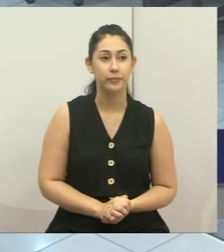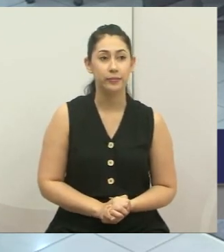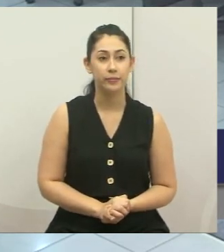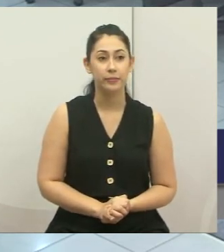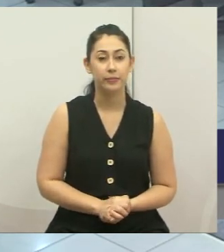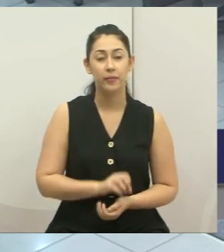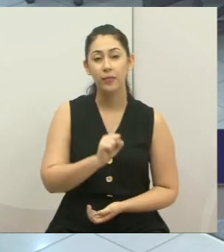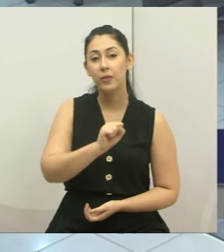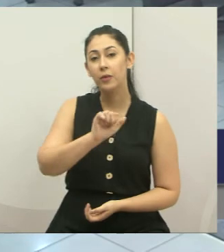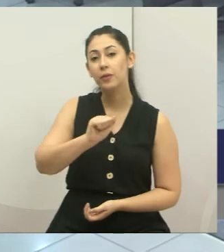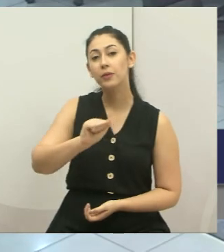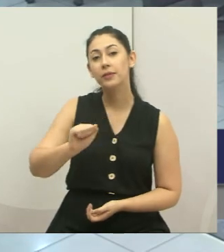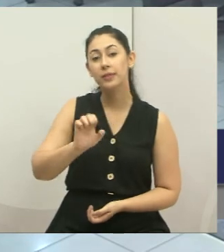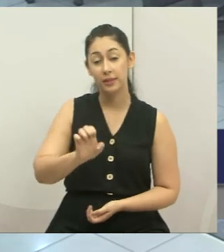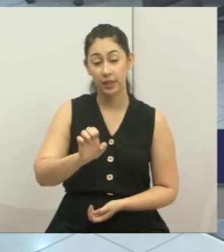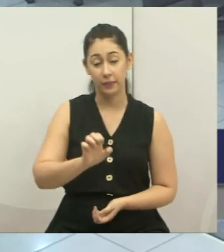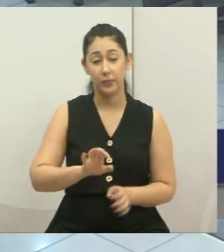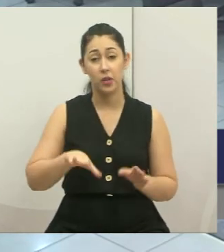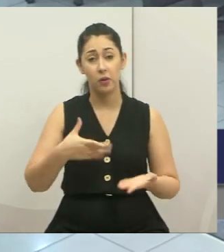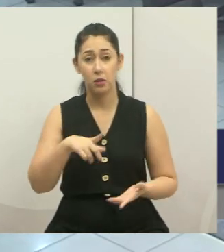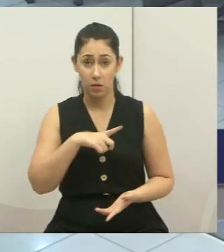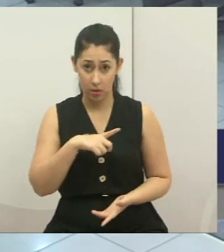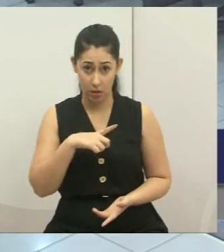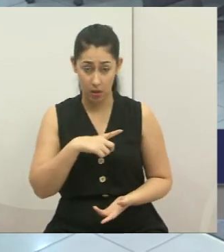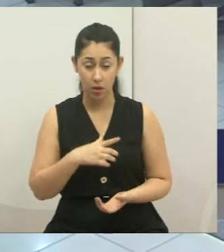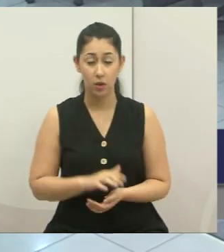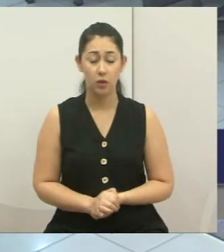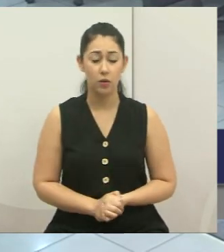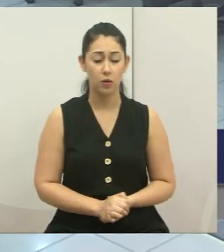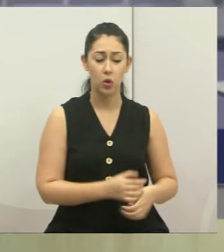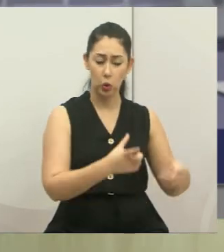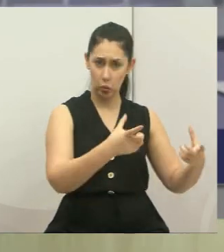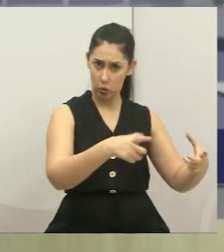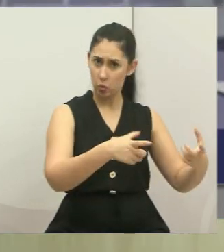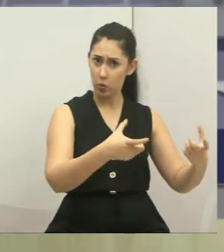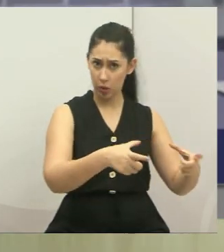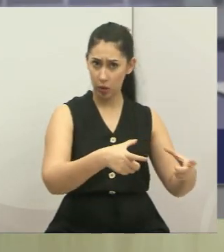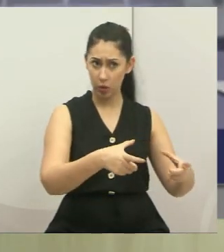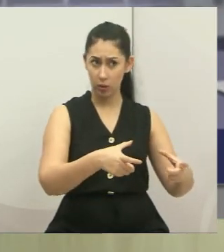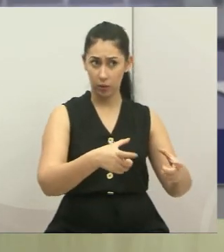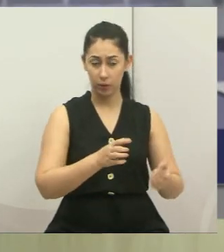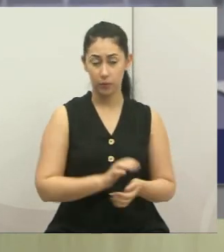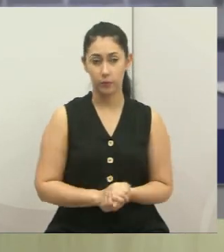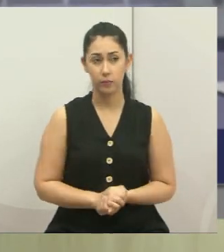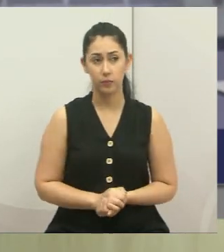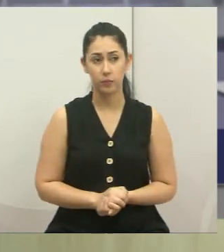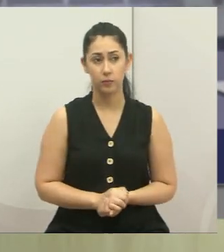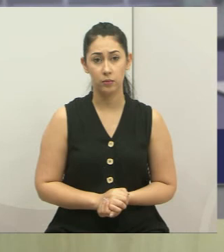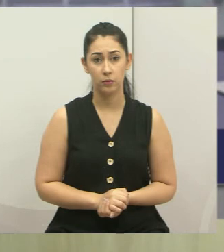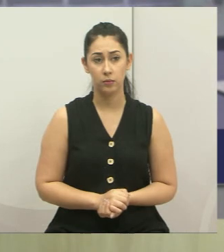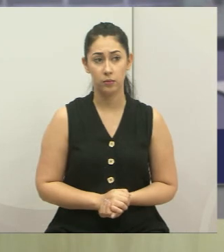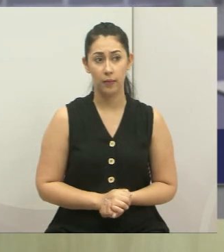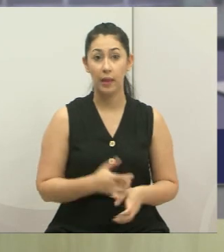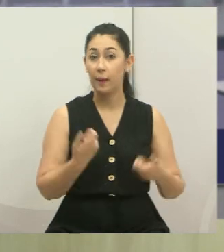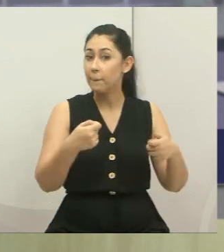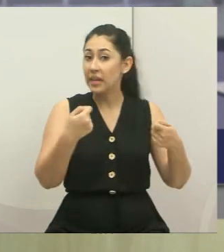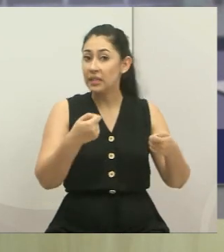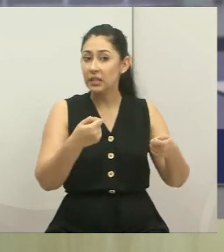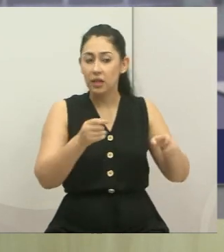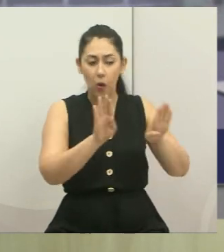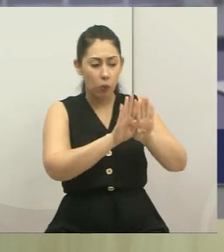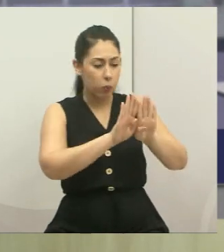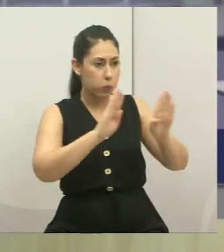O SAAI, quando tem alguma instalação em alguma área desse tipo, normalmente essa área ela tem um fechamento,